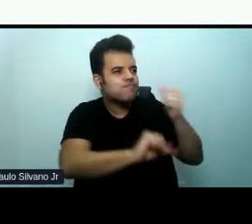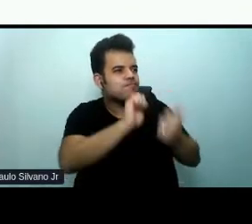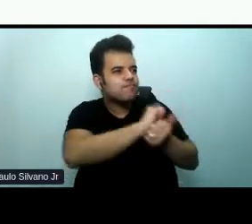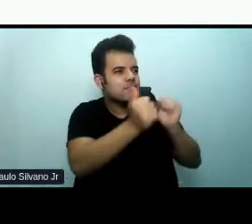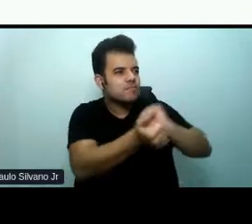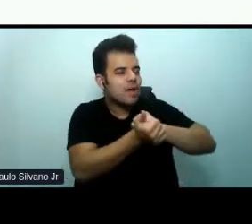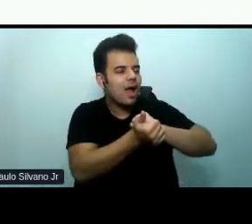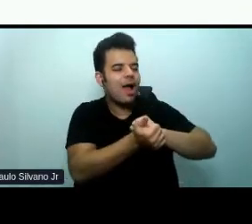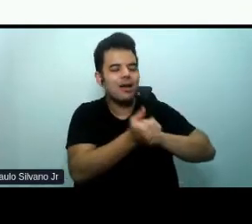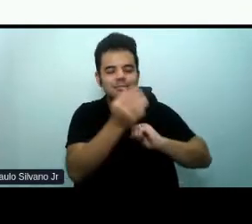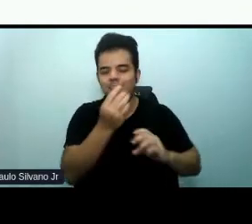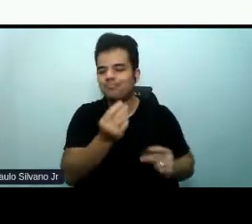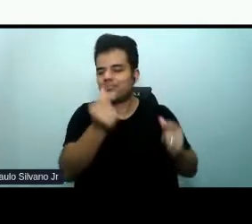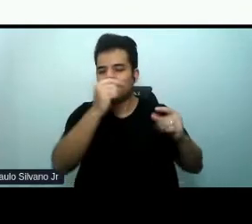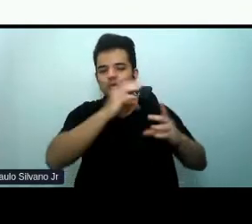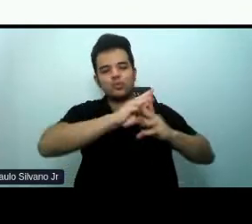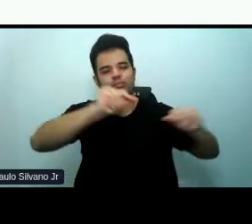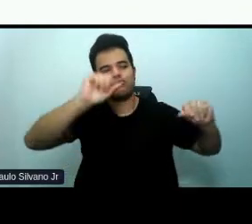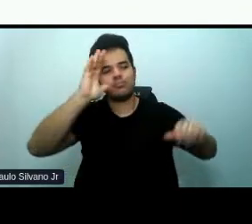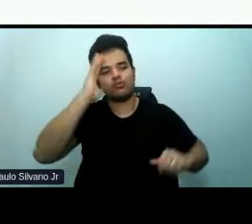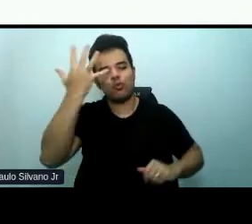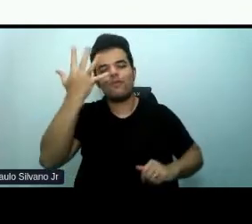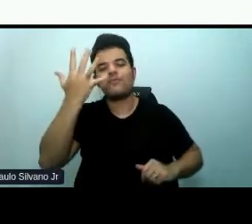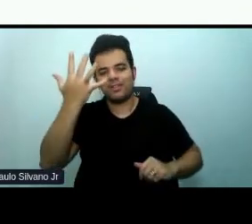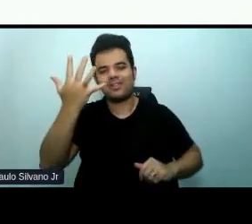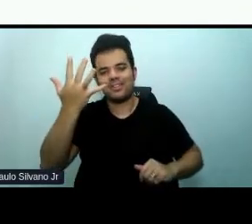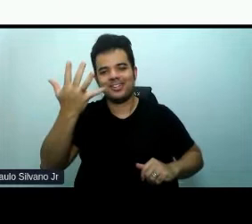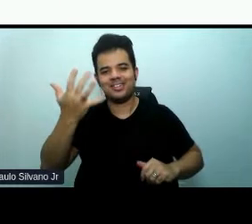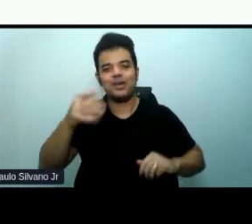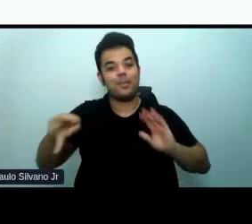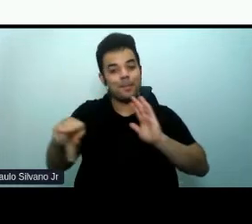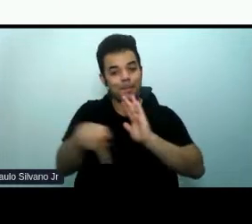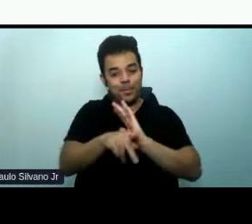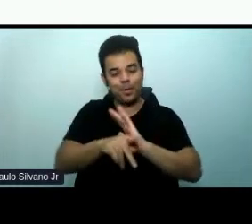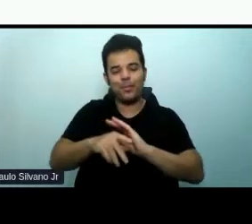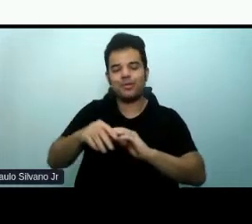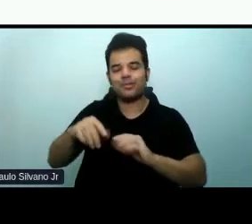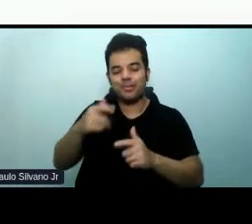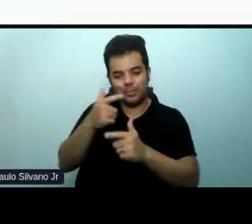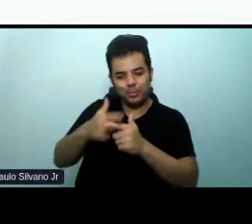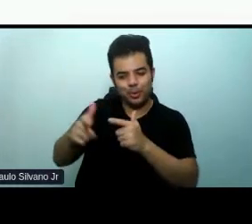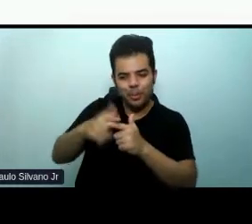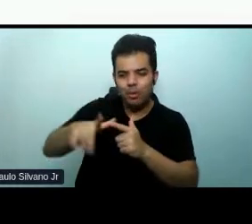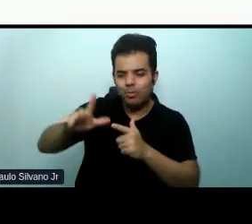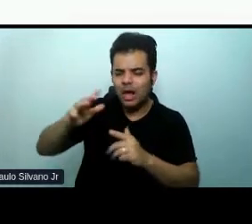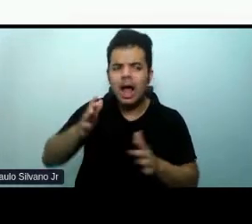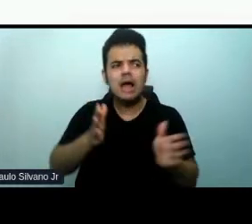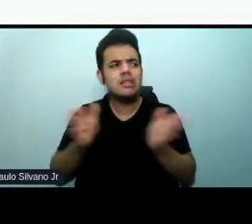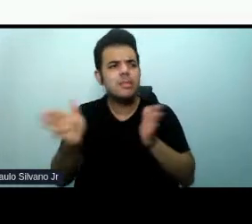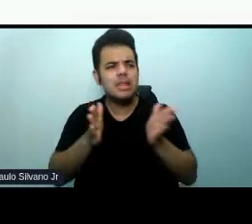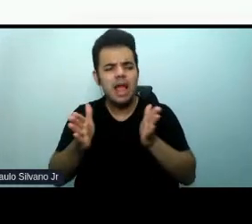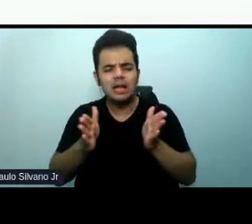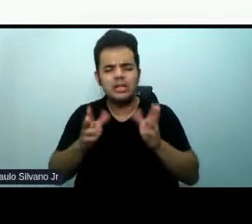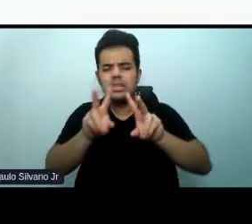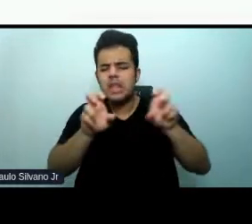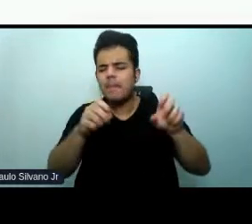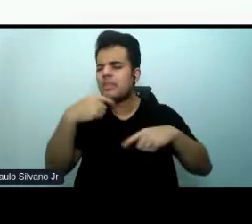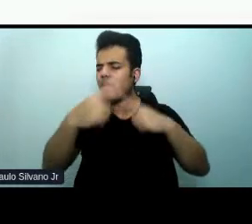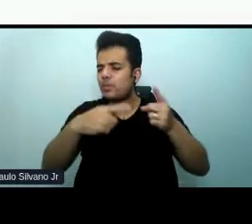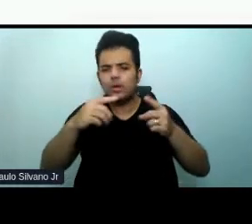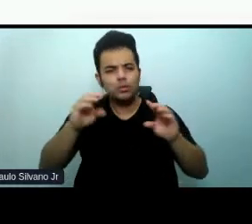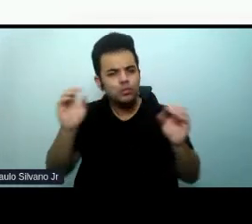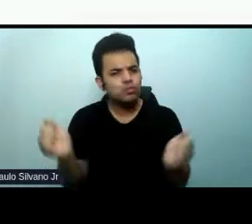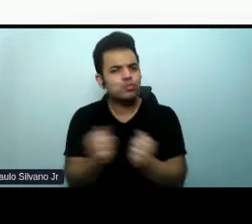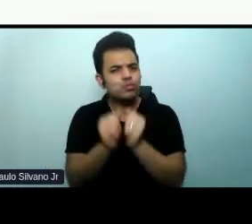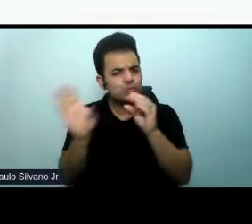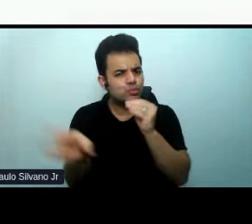acessibilidade, ela tem que ser parte do assunto, e não um assunto à parte. Então, nos projetos que você fizer, nas coisas que